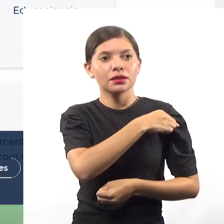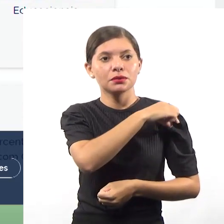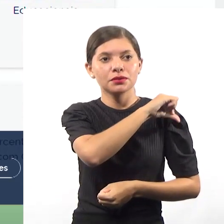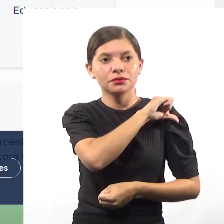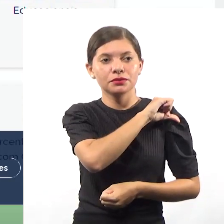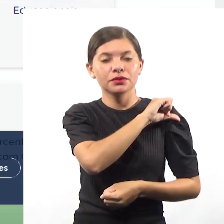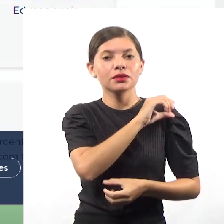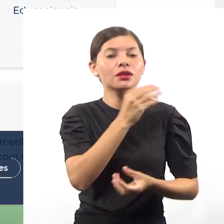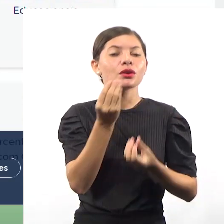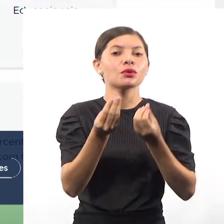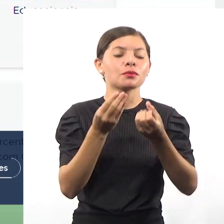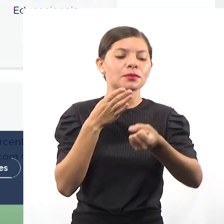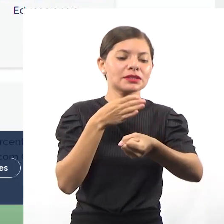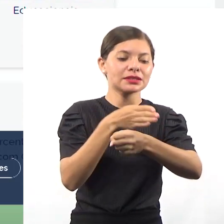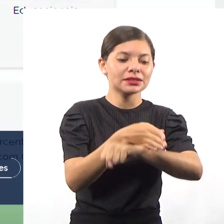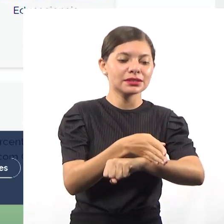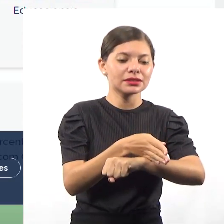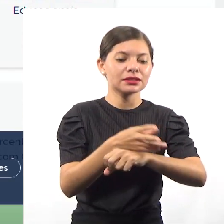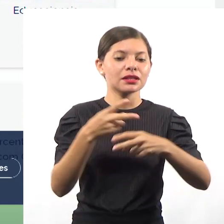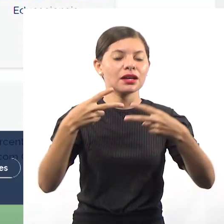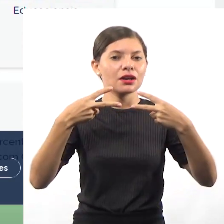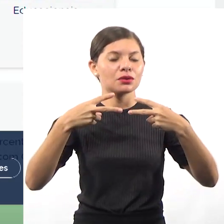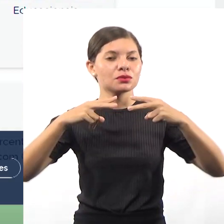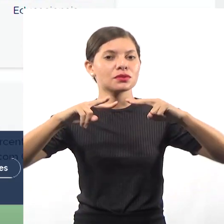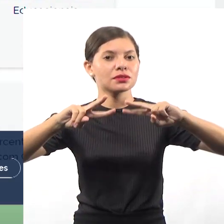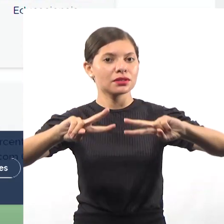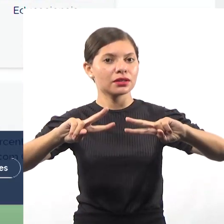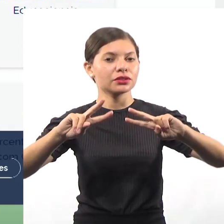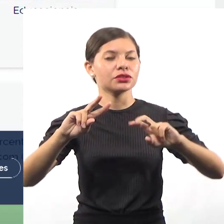você pode acessar o site do